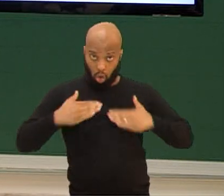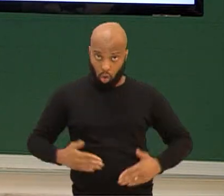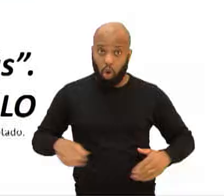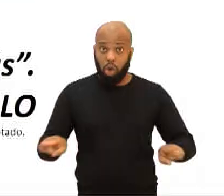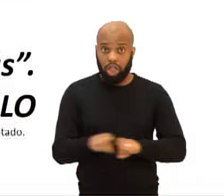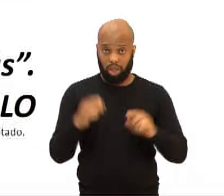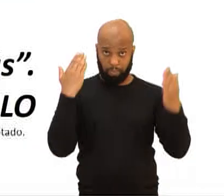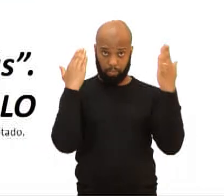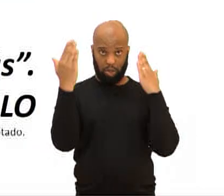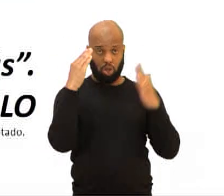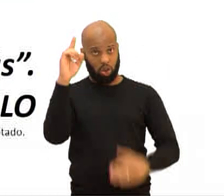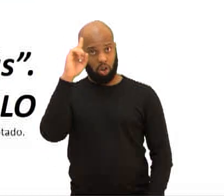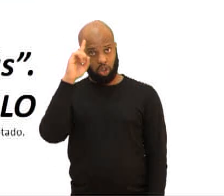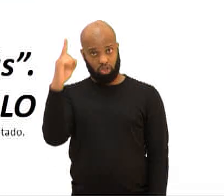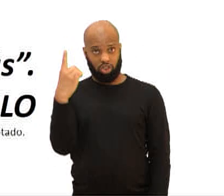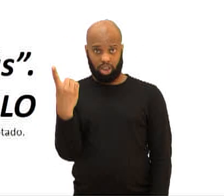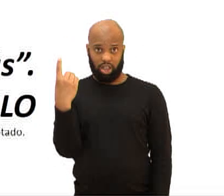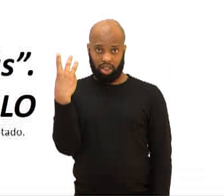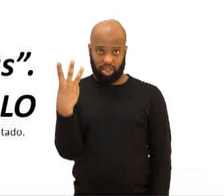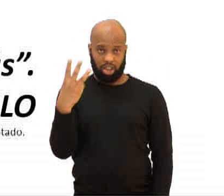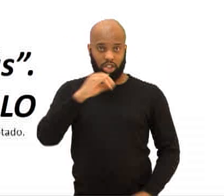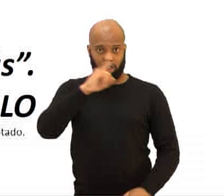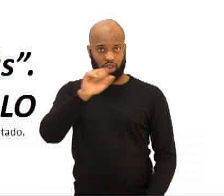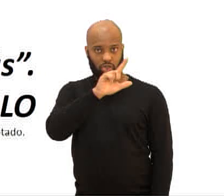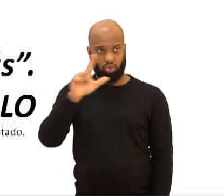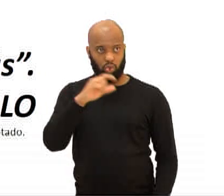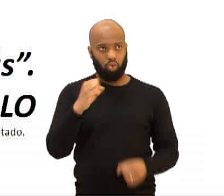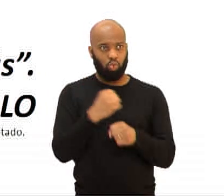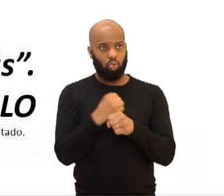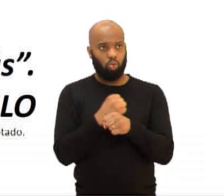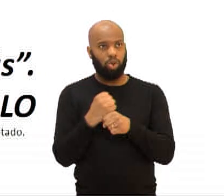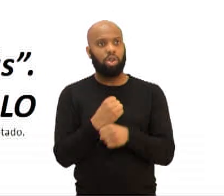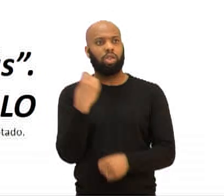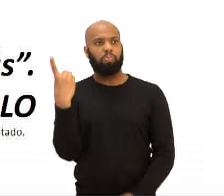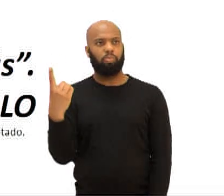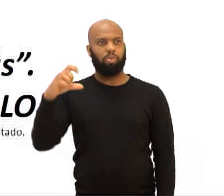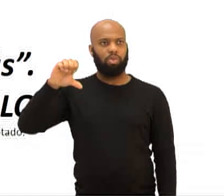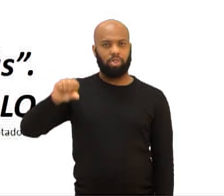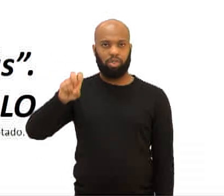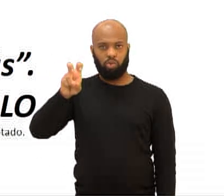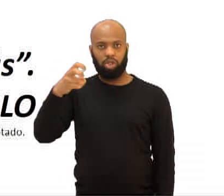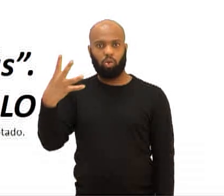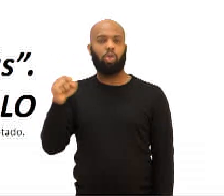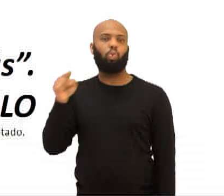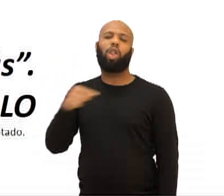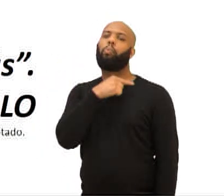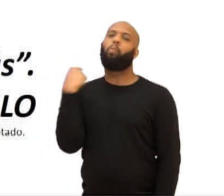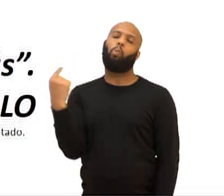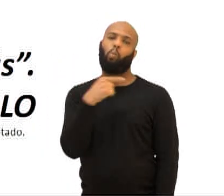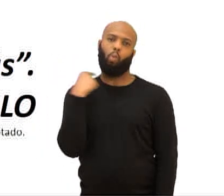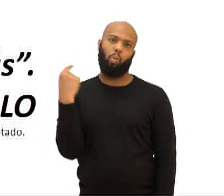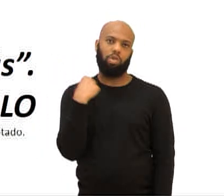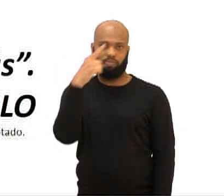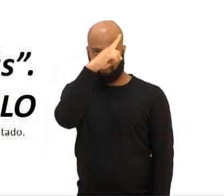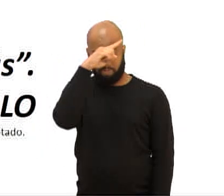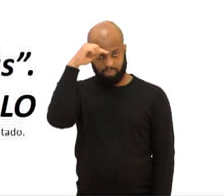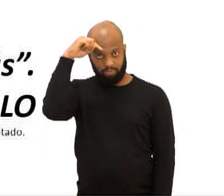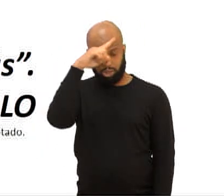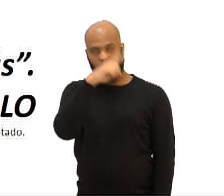13 de julho de 1954, faleceu Frida Kahlo. Então, ela morreu, né, faleceu no dia 13 de julho